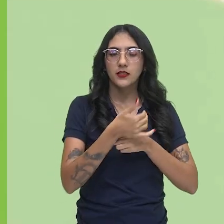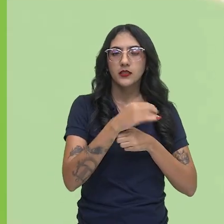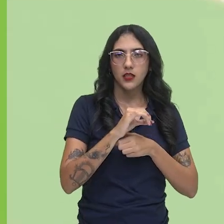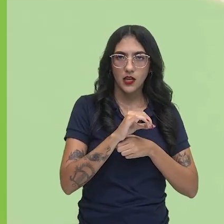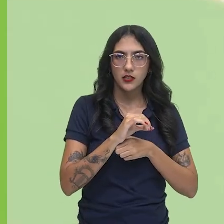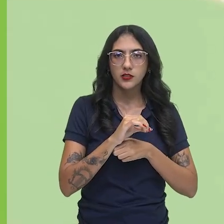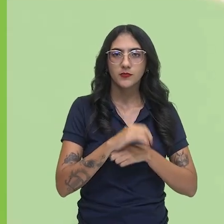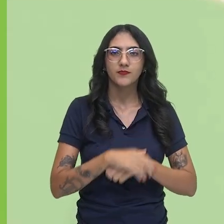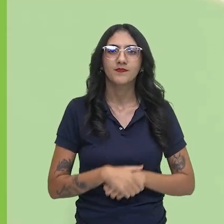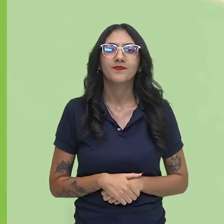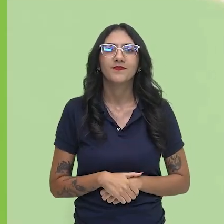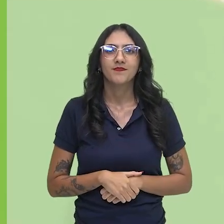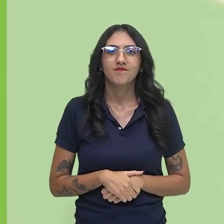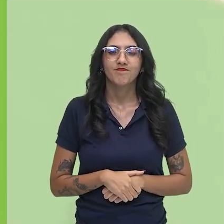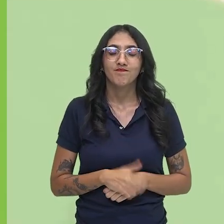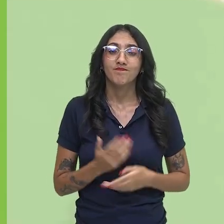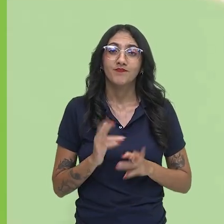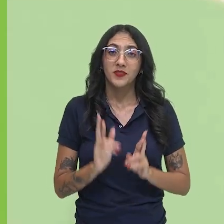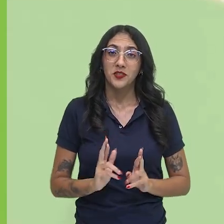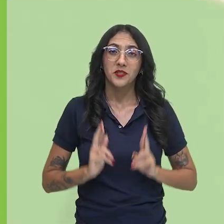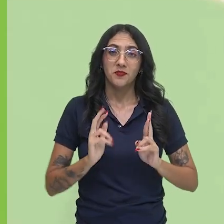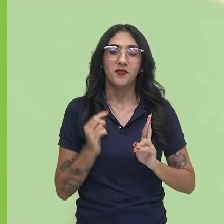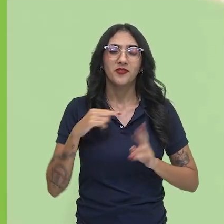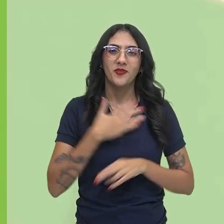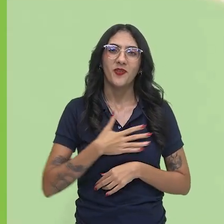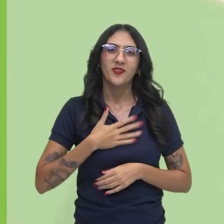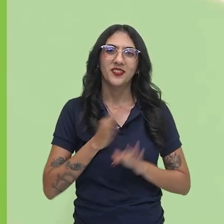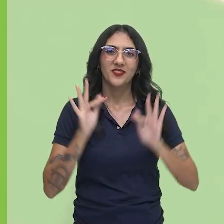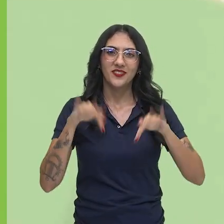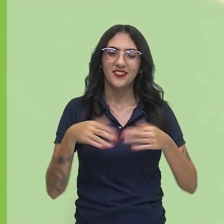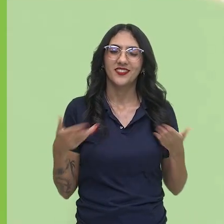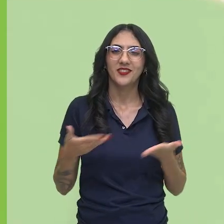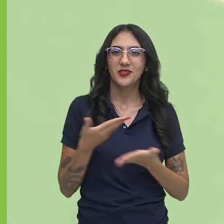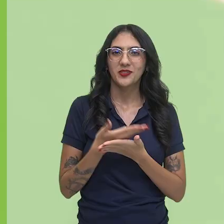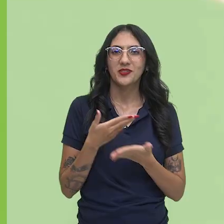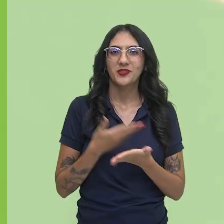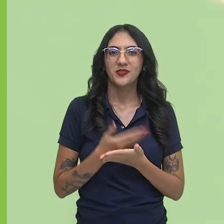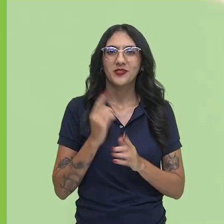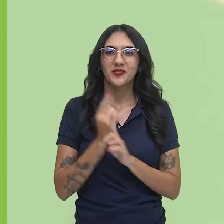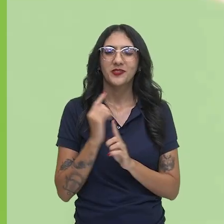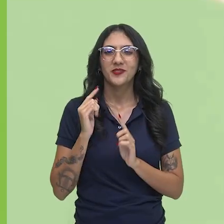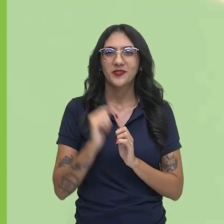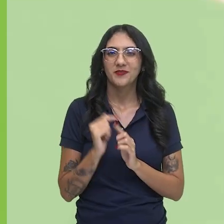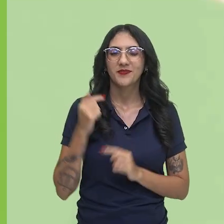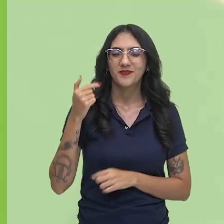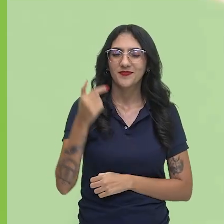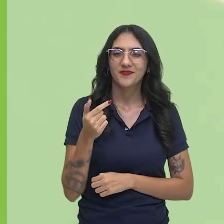científica. Eu espero que vocês tenham gostado. Encerro aqui a aula com vocês e a